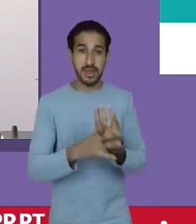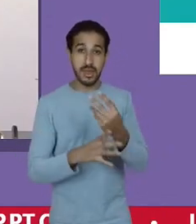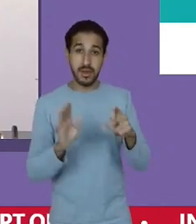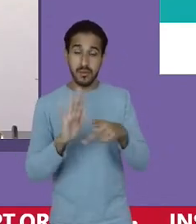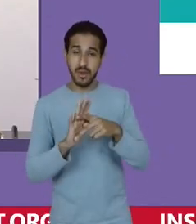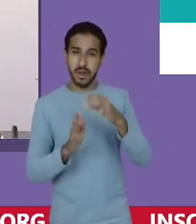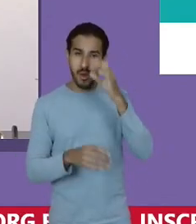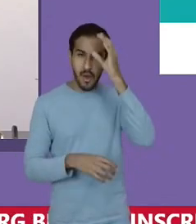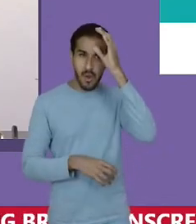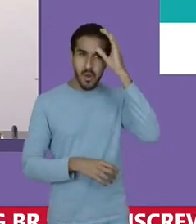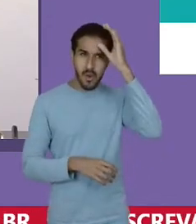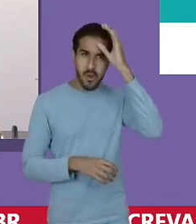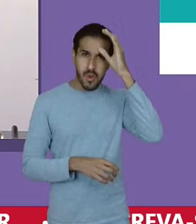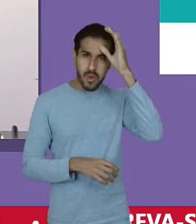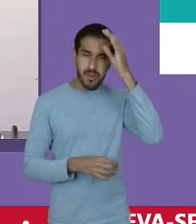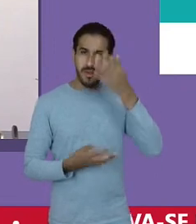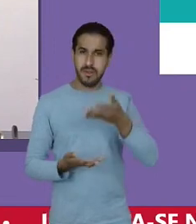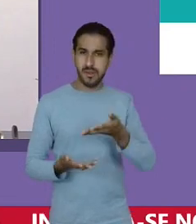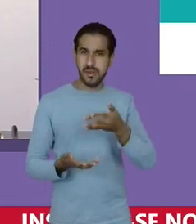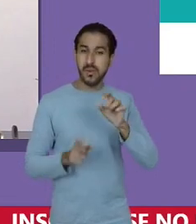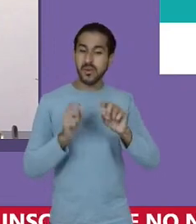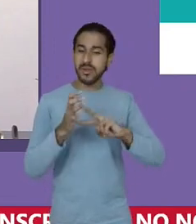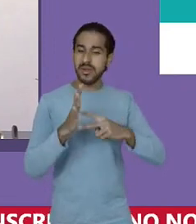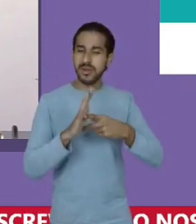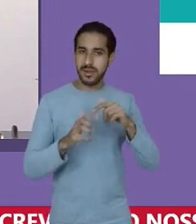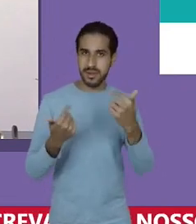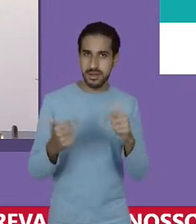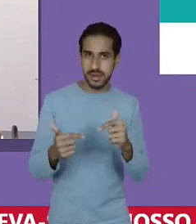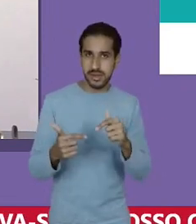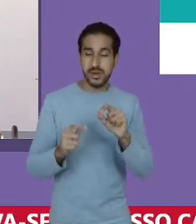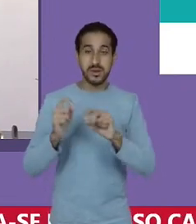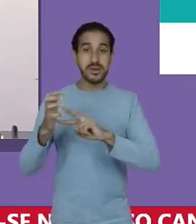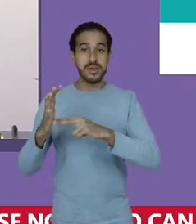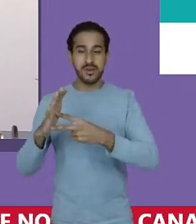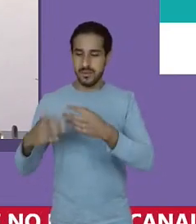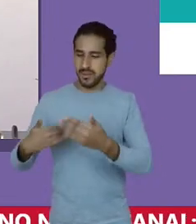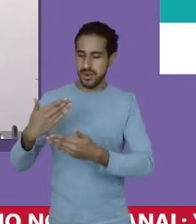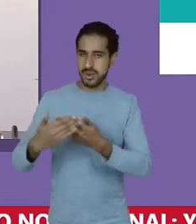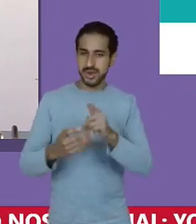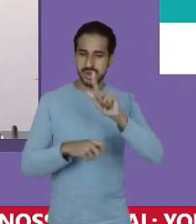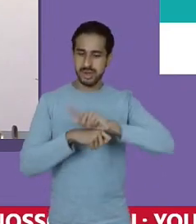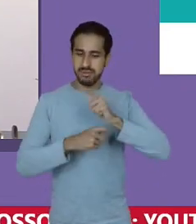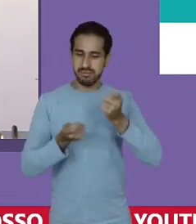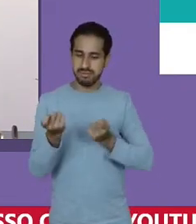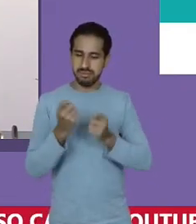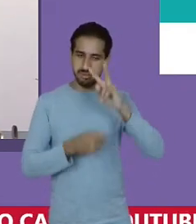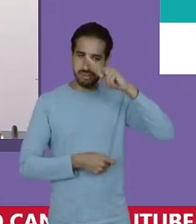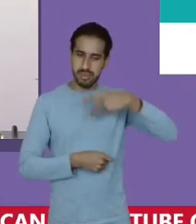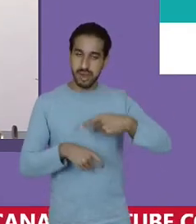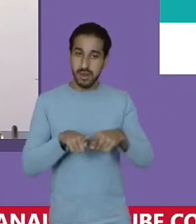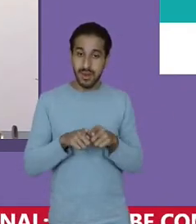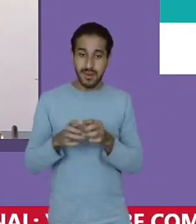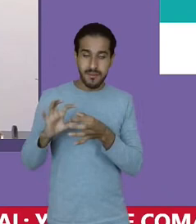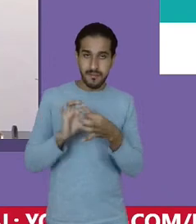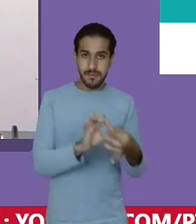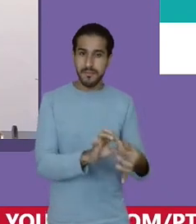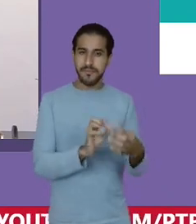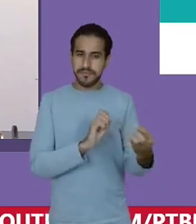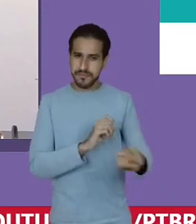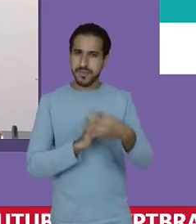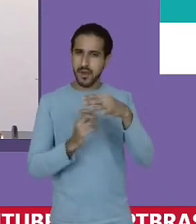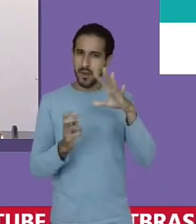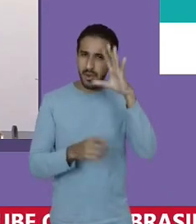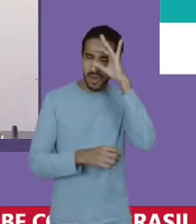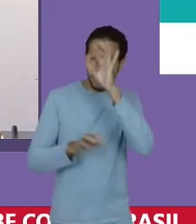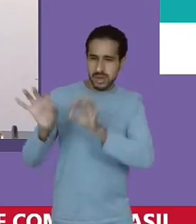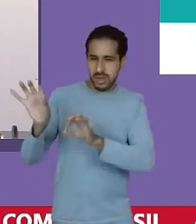da consciência, né, do que é o trabalho, do que é o processo de autogestão e da condição de, a partir de uma nova